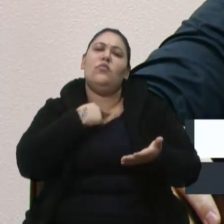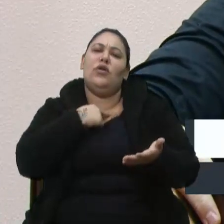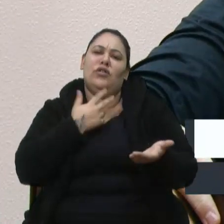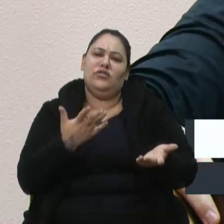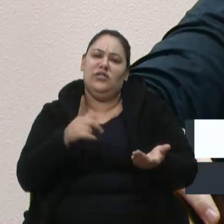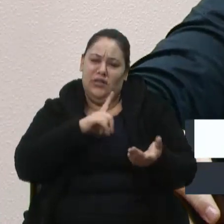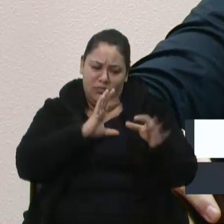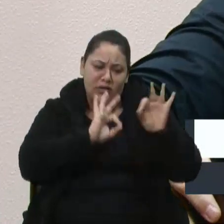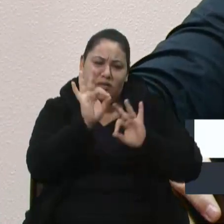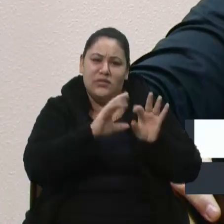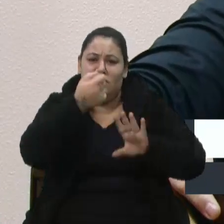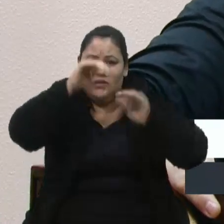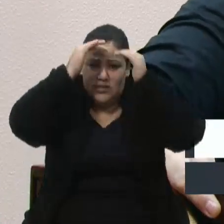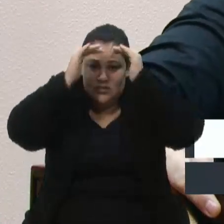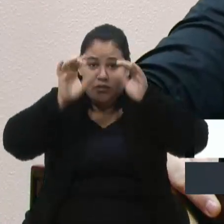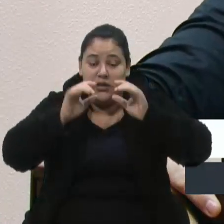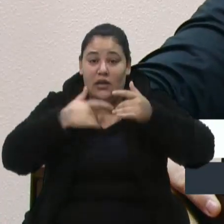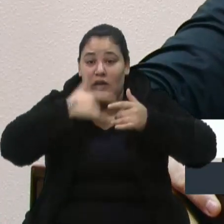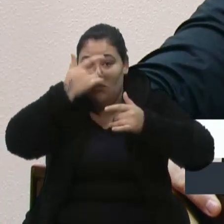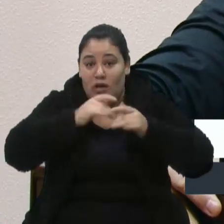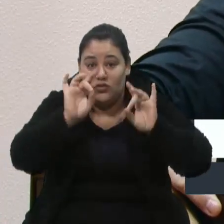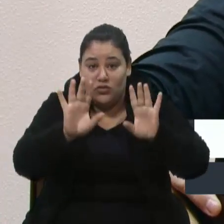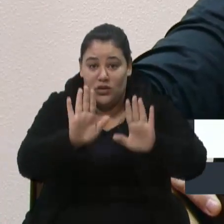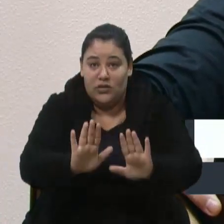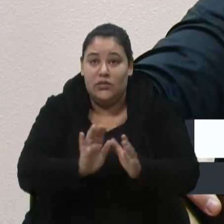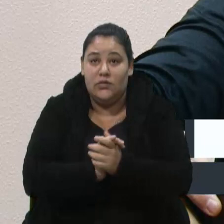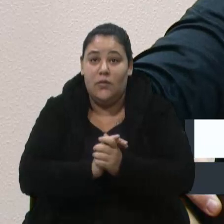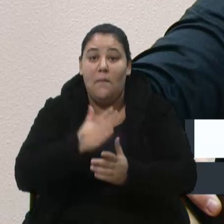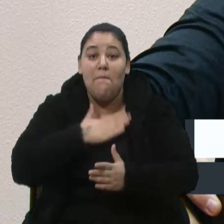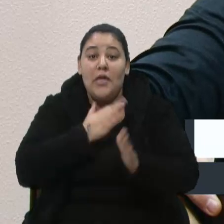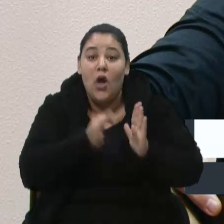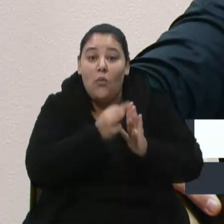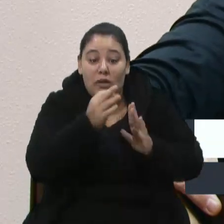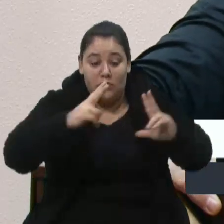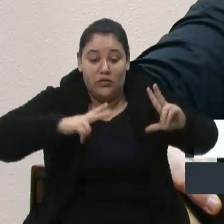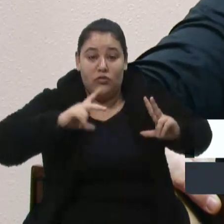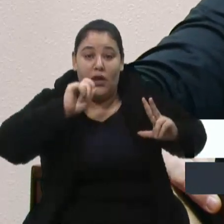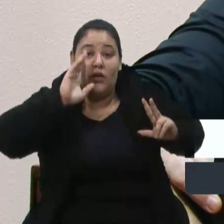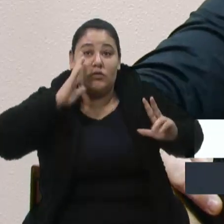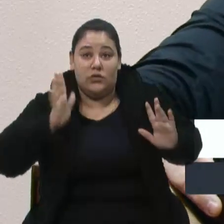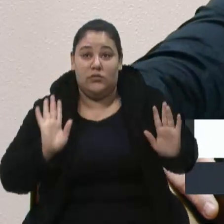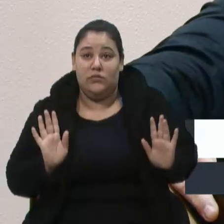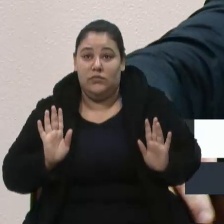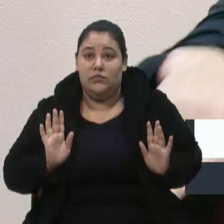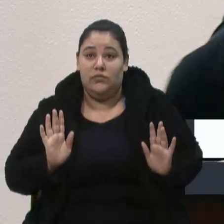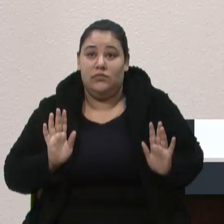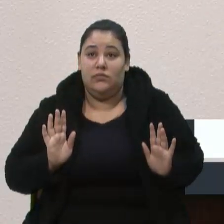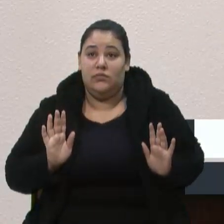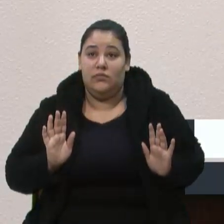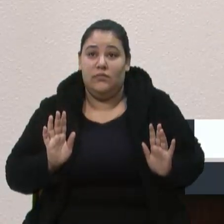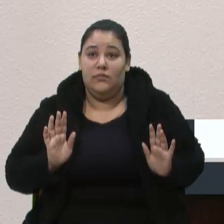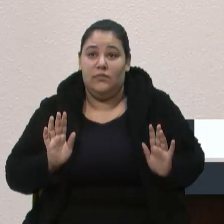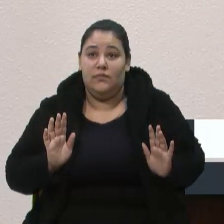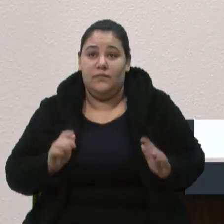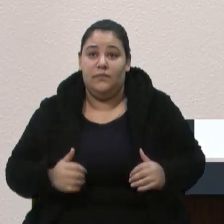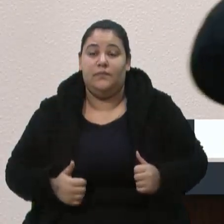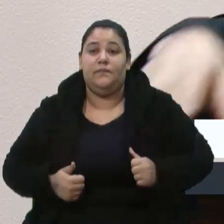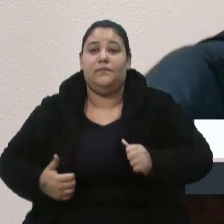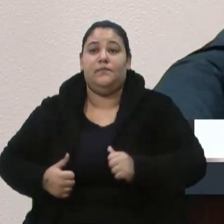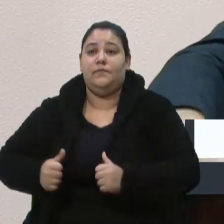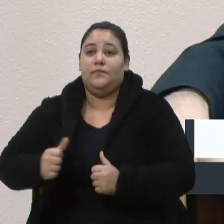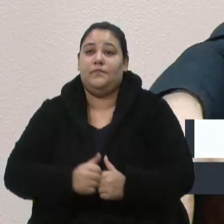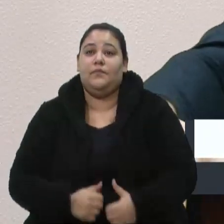respeitar. Eu acho só isso. Minha opinião pessoal do que aconteceu. Mais que isso, eu me restringo de falar. Sua parte, vereador